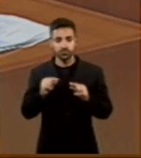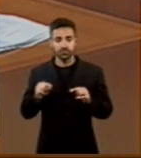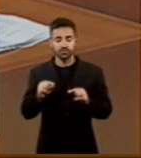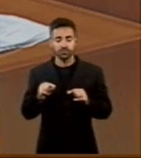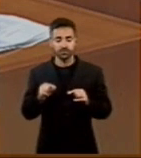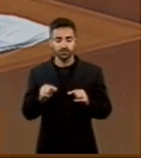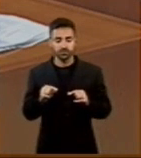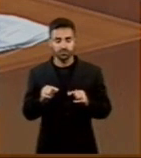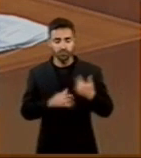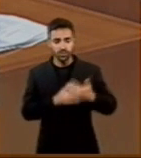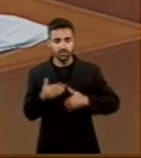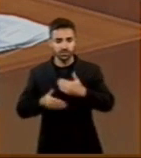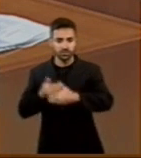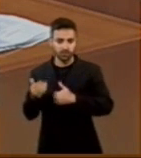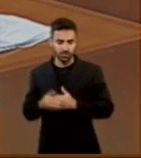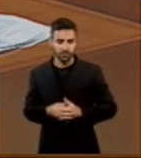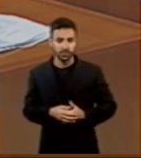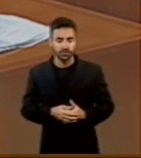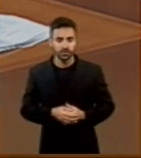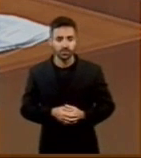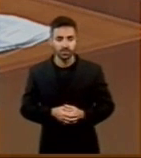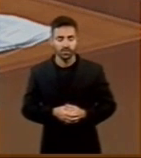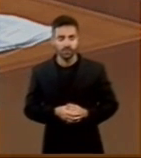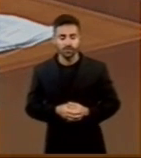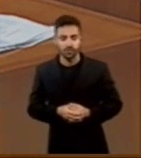ônus processual. Ministro Marco Aurélio,